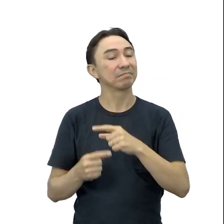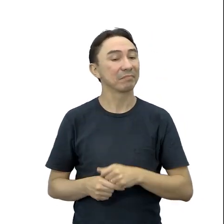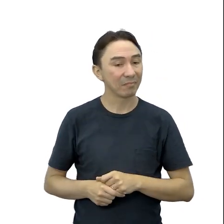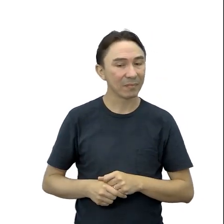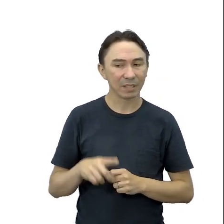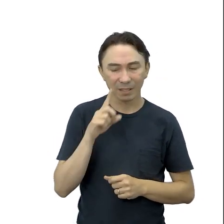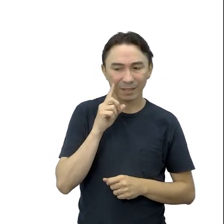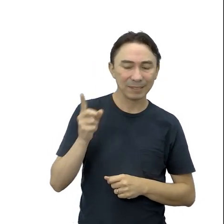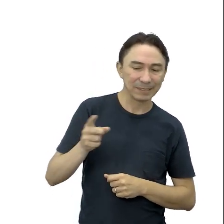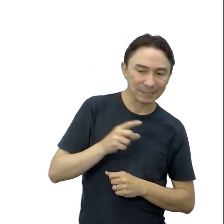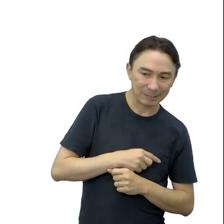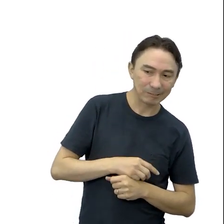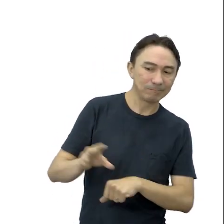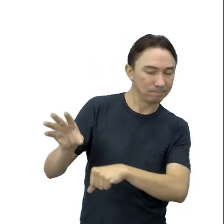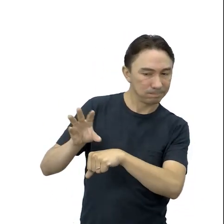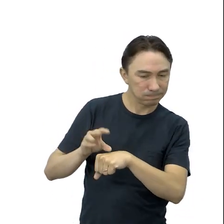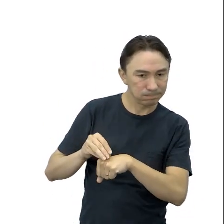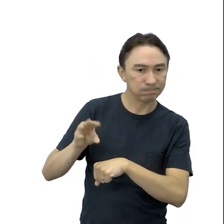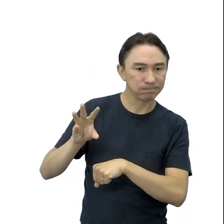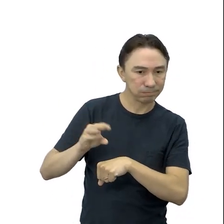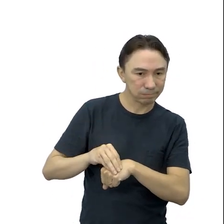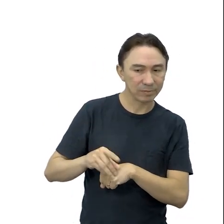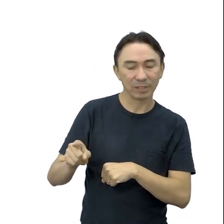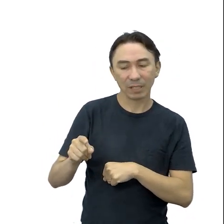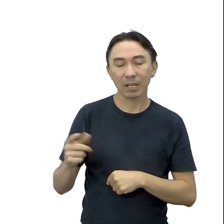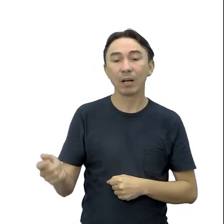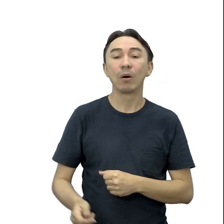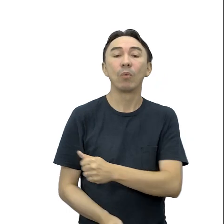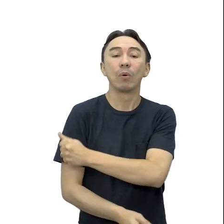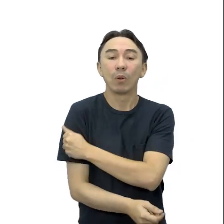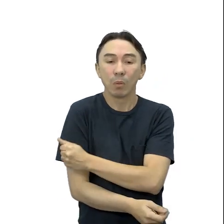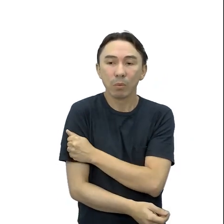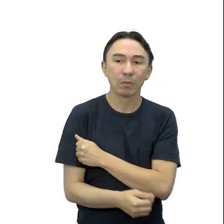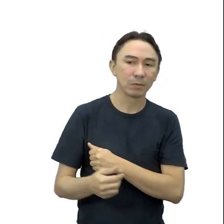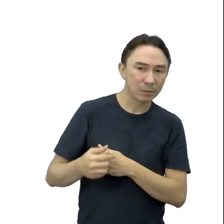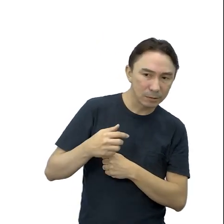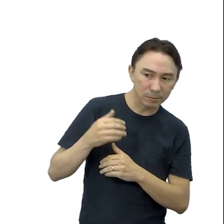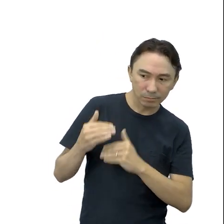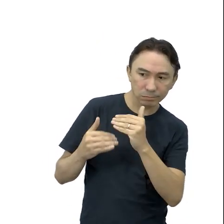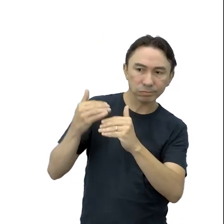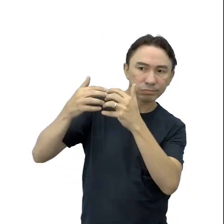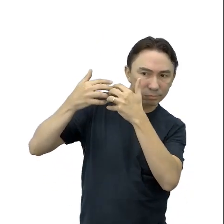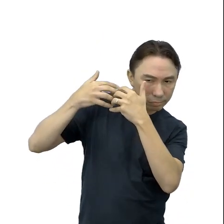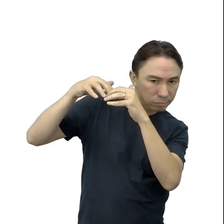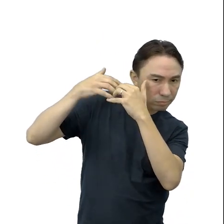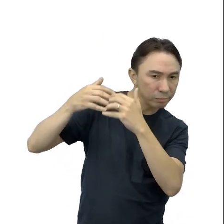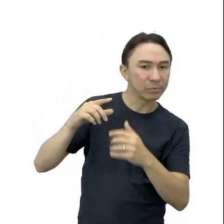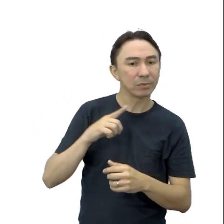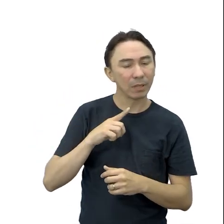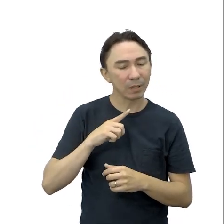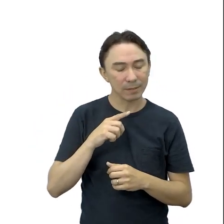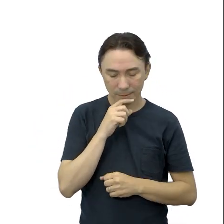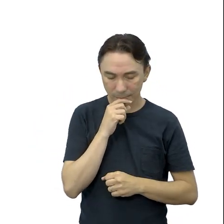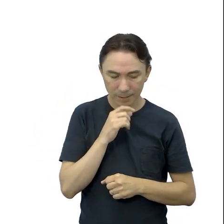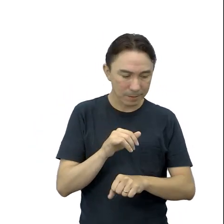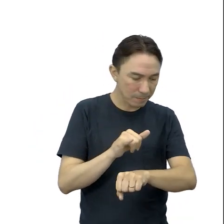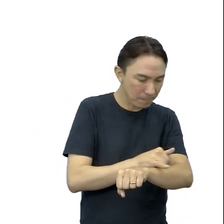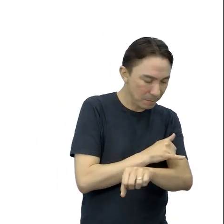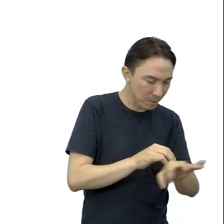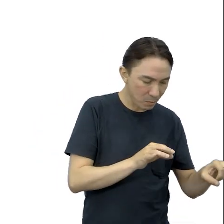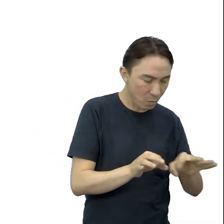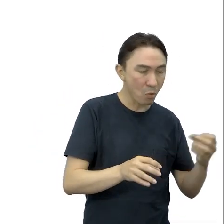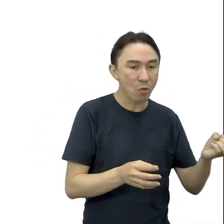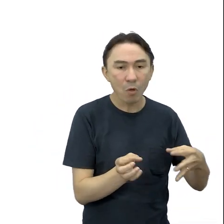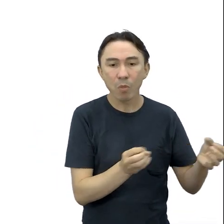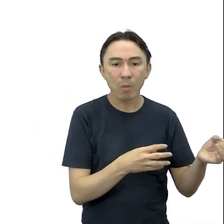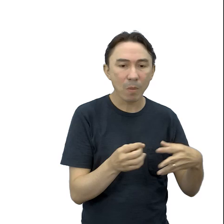evidências para analisar os processos cognitivos dos estudantes e refletir sobre novas estratégias e metodologias pedagógicas.